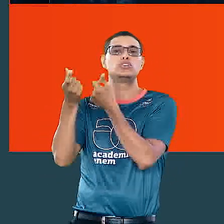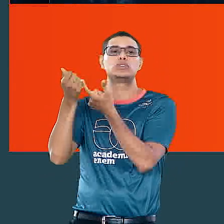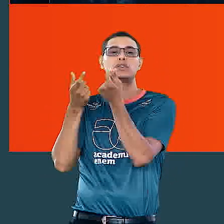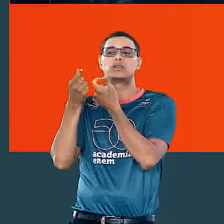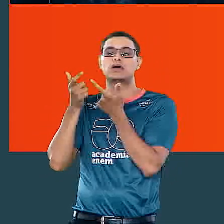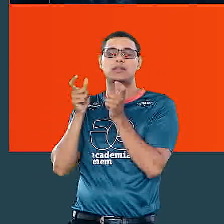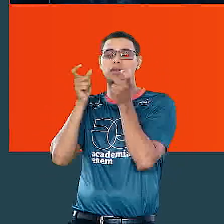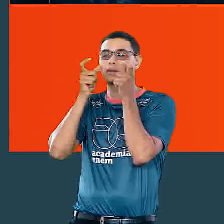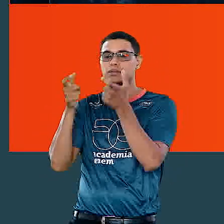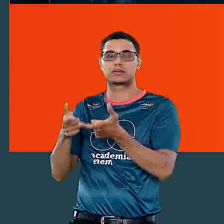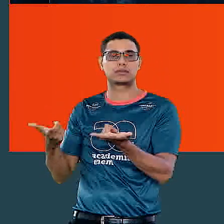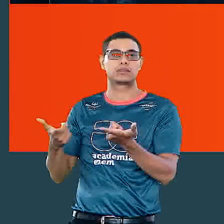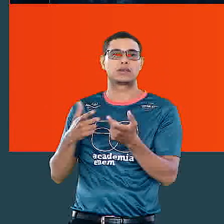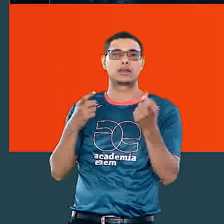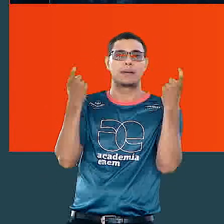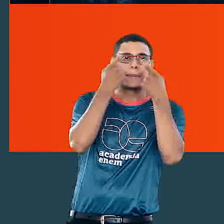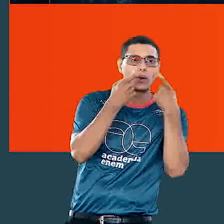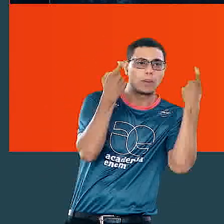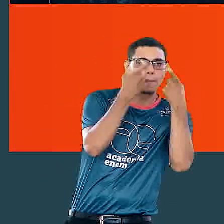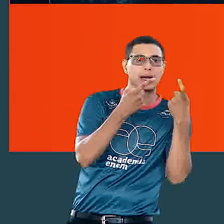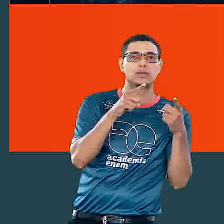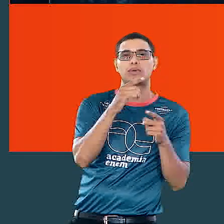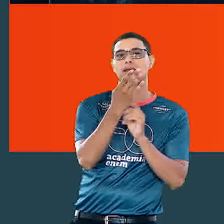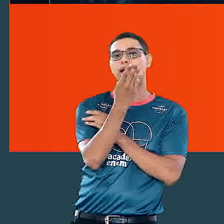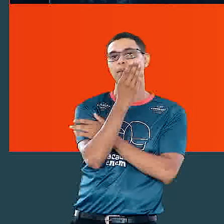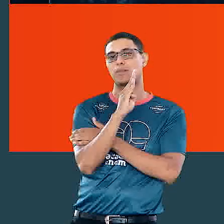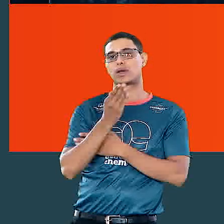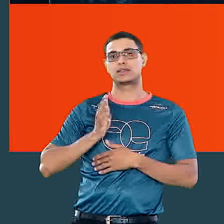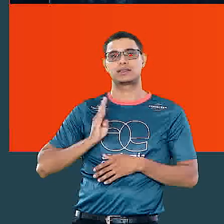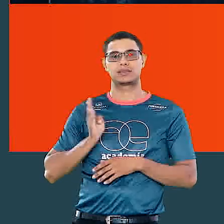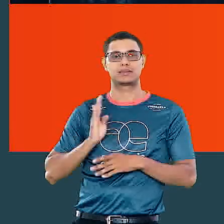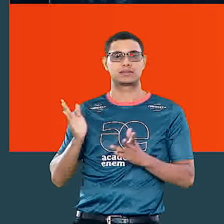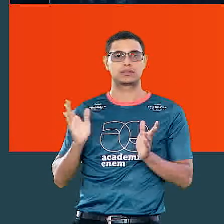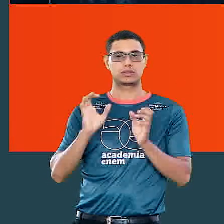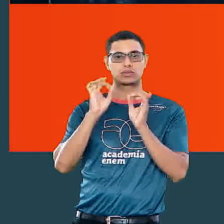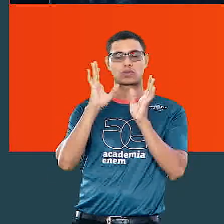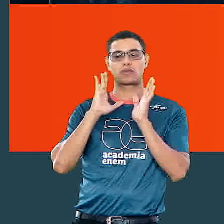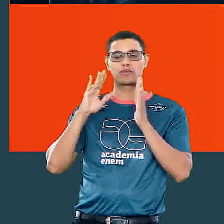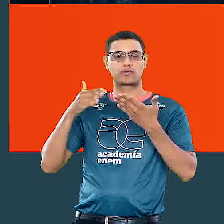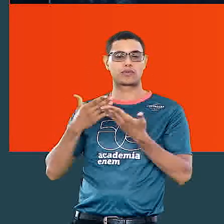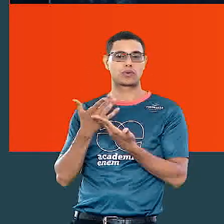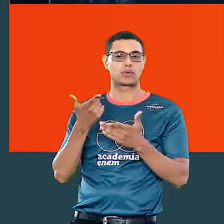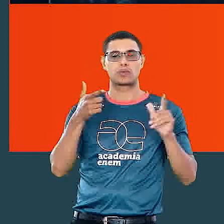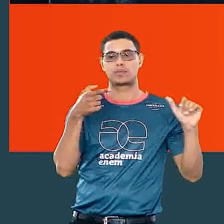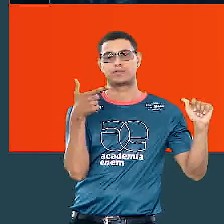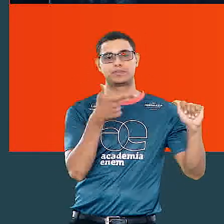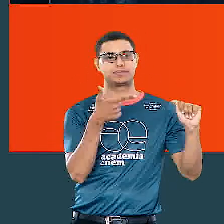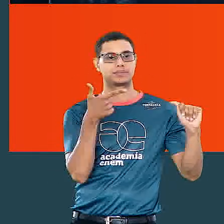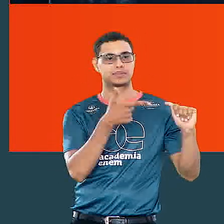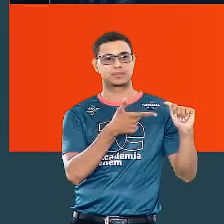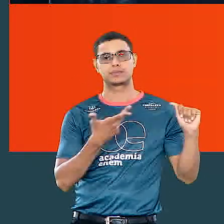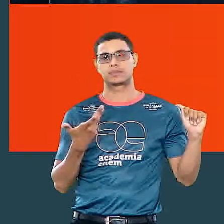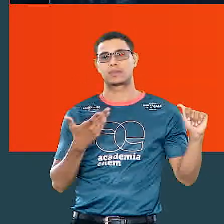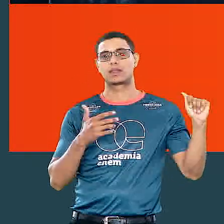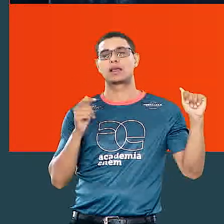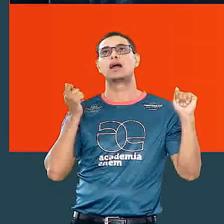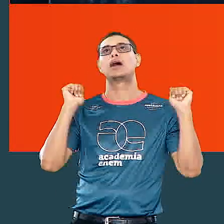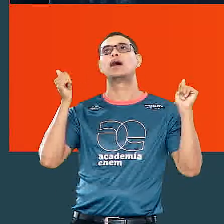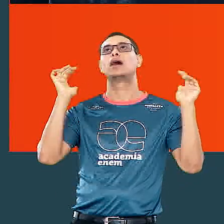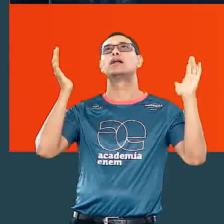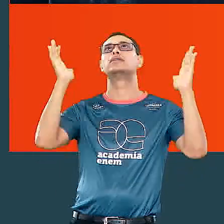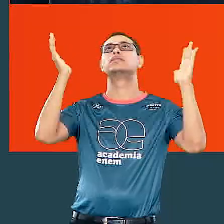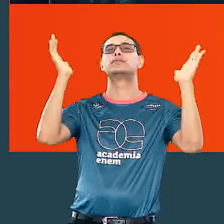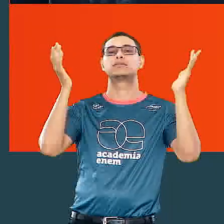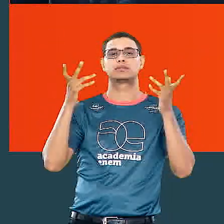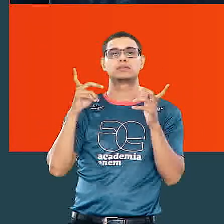ele quer saber. Quem está preocupado com isso é a burguesia. Show? Beleza? Então só pode ser o quê? Item A de aleluia, chapa.